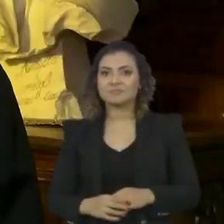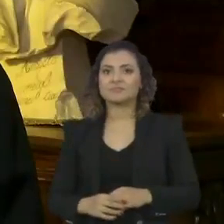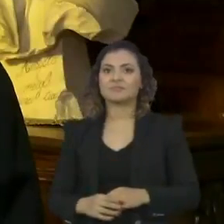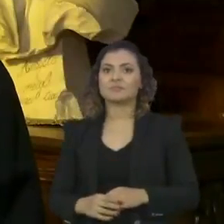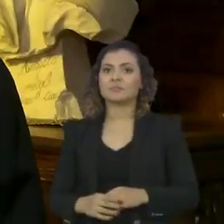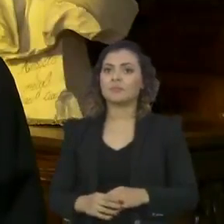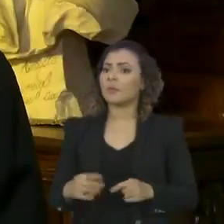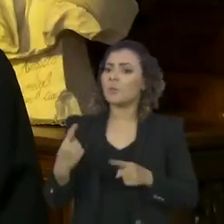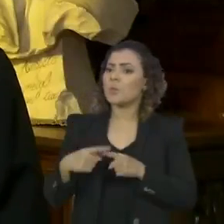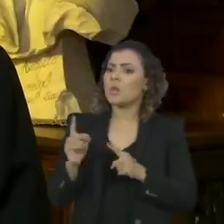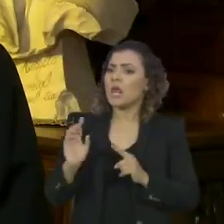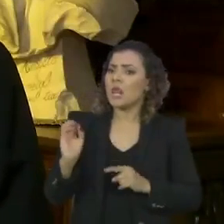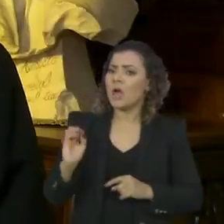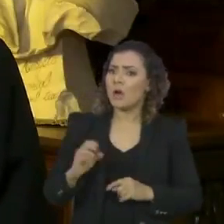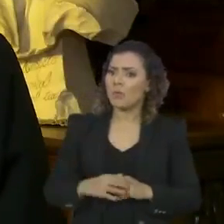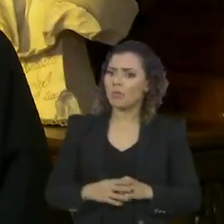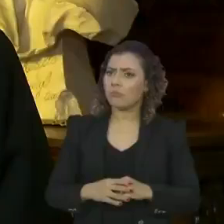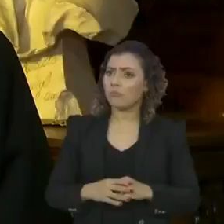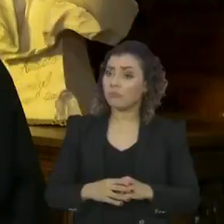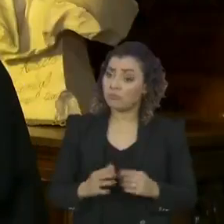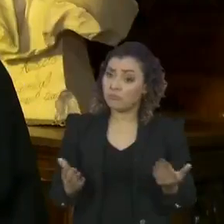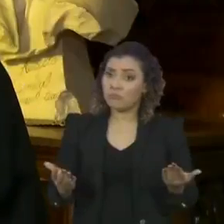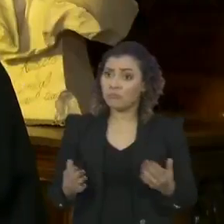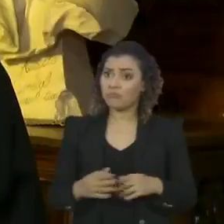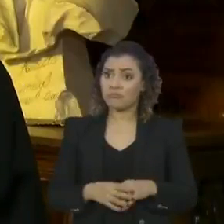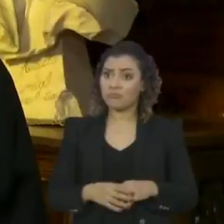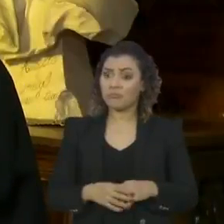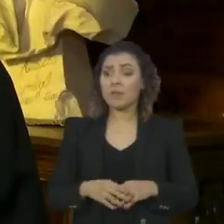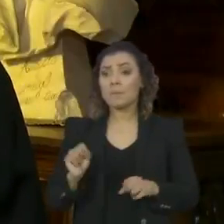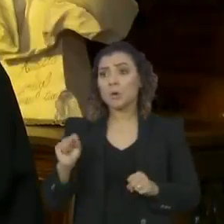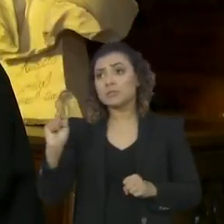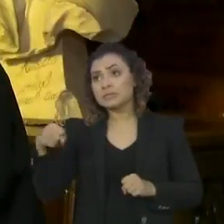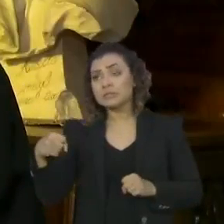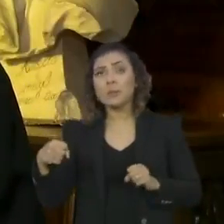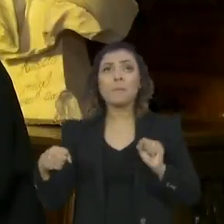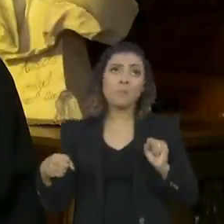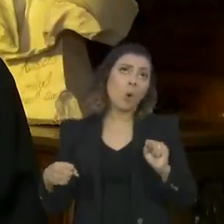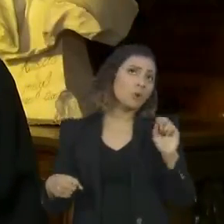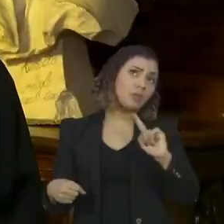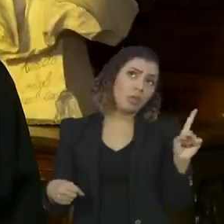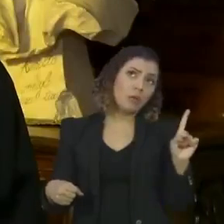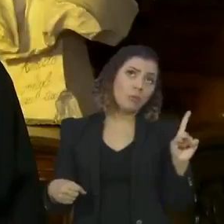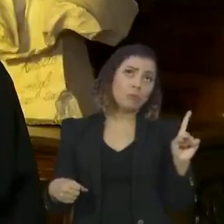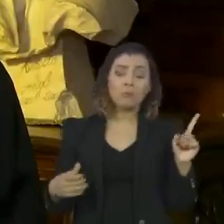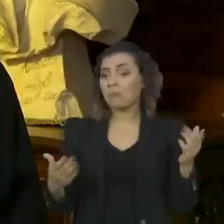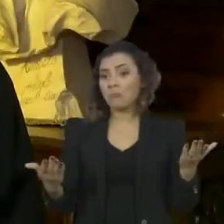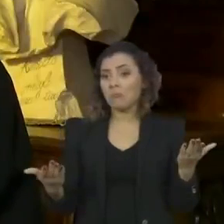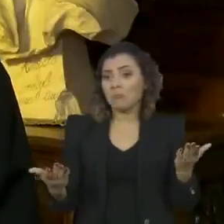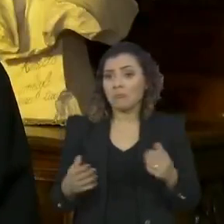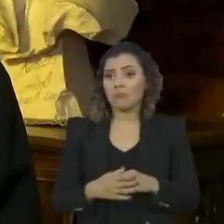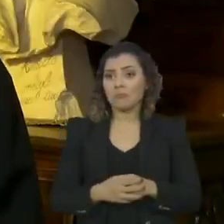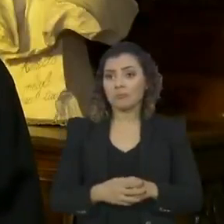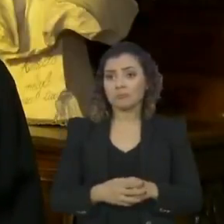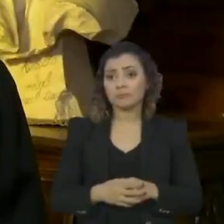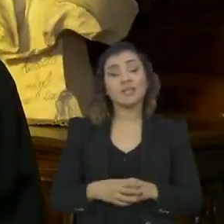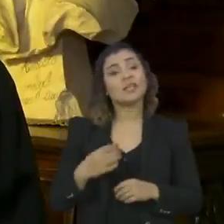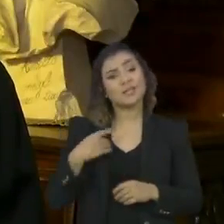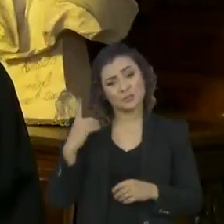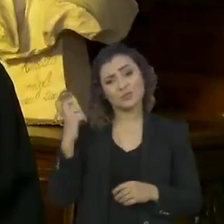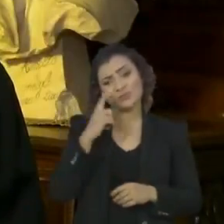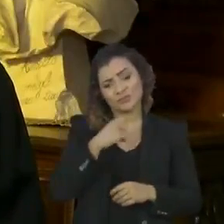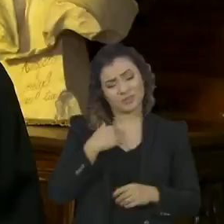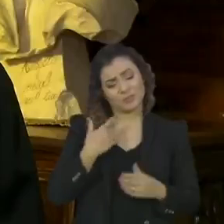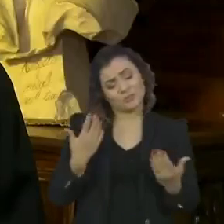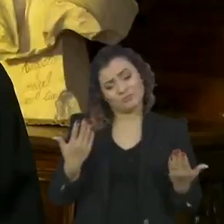Por que não? Nada está descartado nesse sentido. Eu acho bastante difícil,